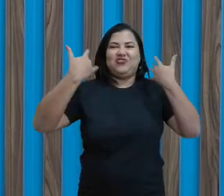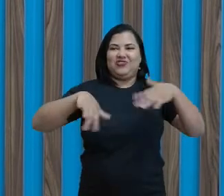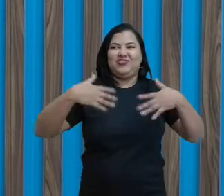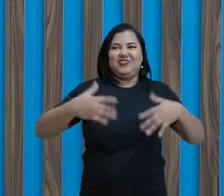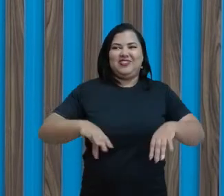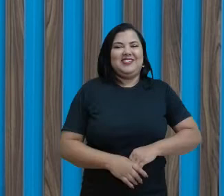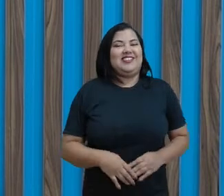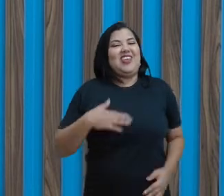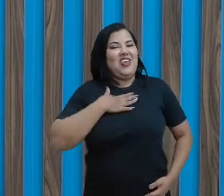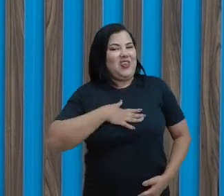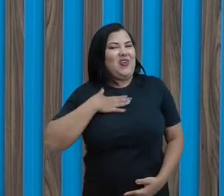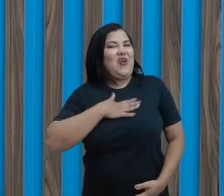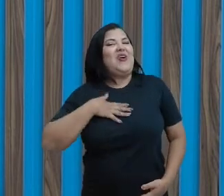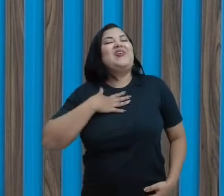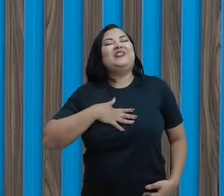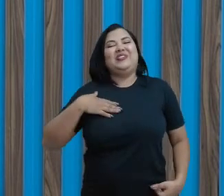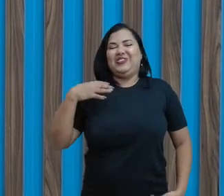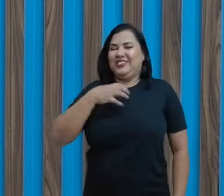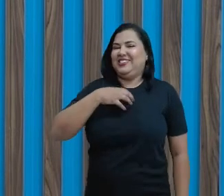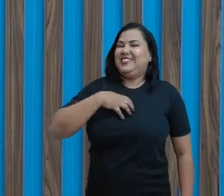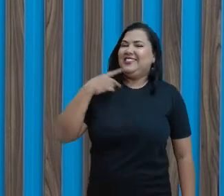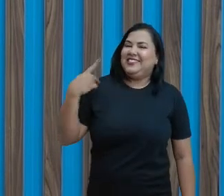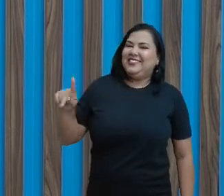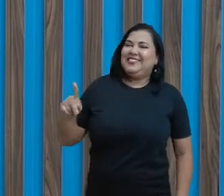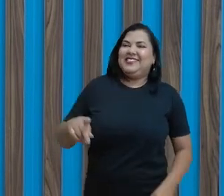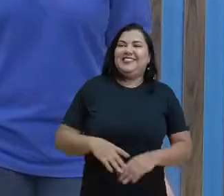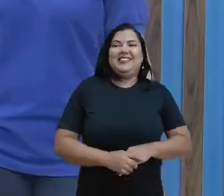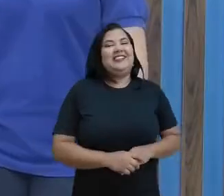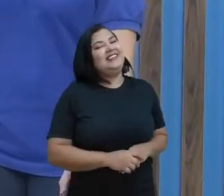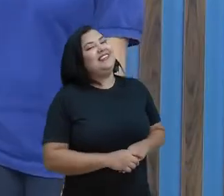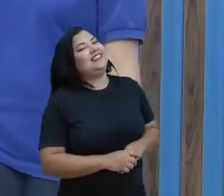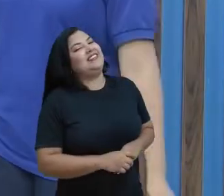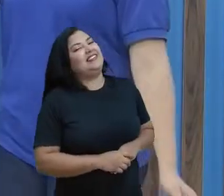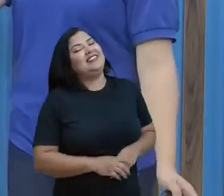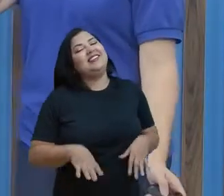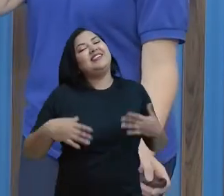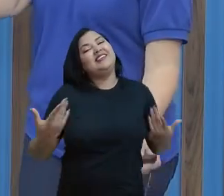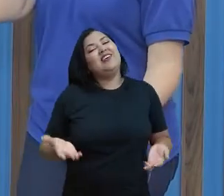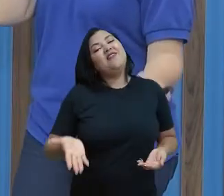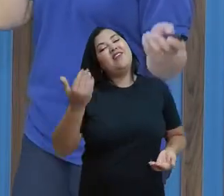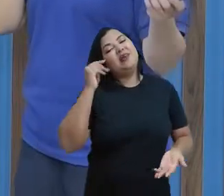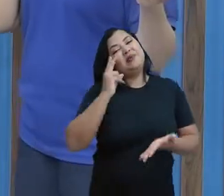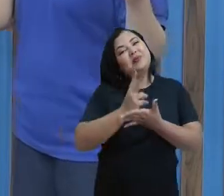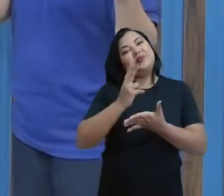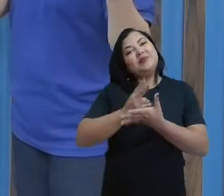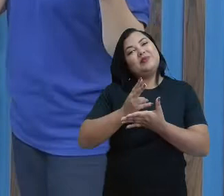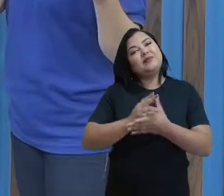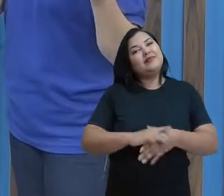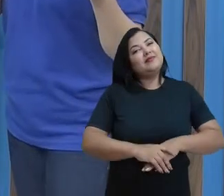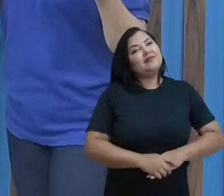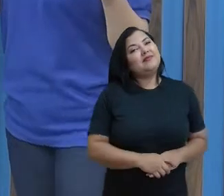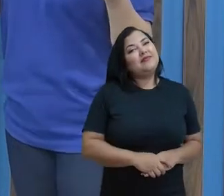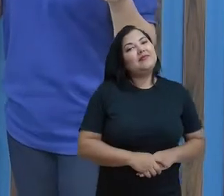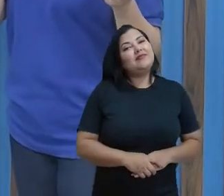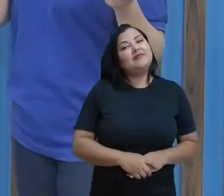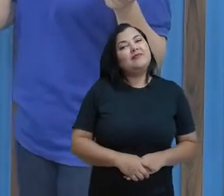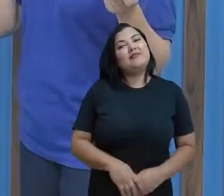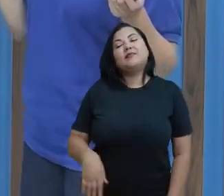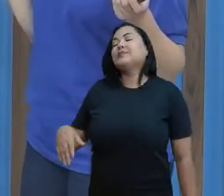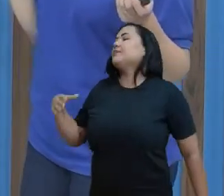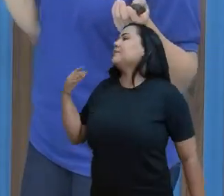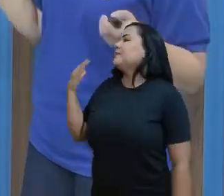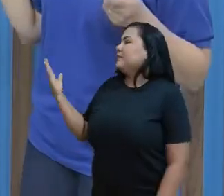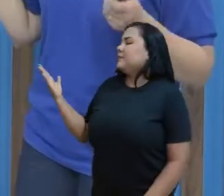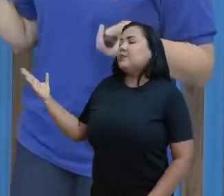Gosto dos comentários de eu, é o mais engraçado que tem. Então, vamos seguindo por aqui, gente, ó. A gente vai passar